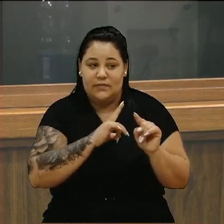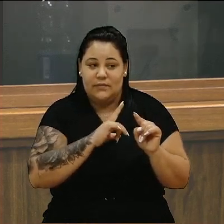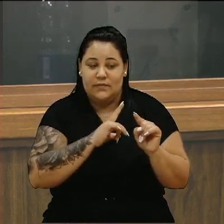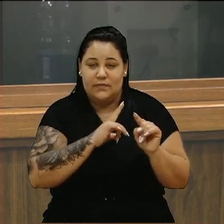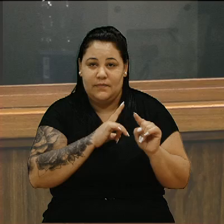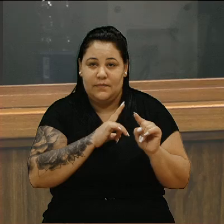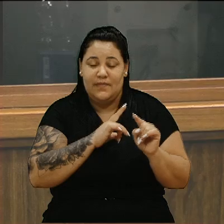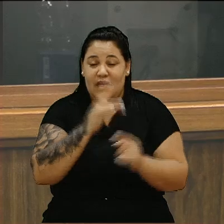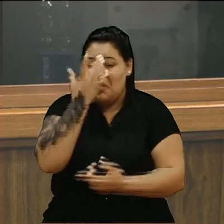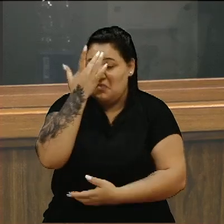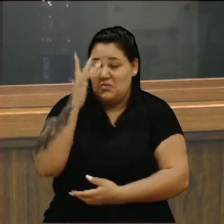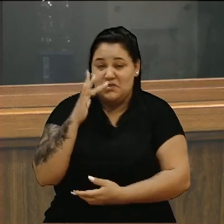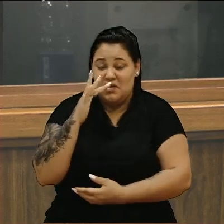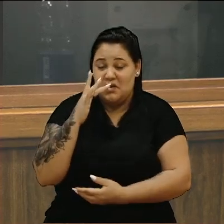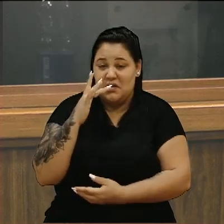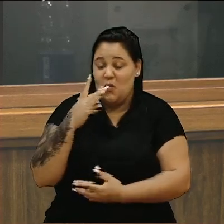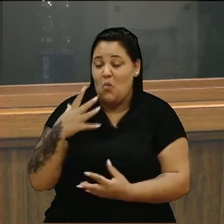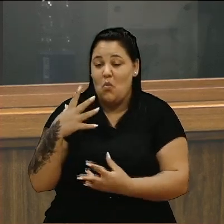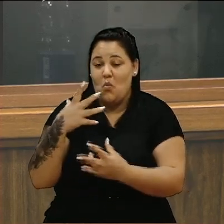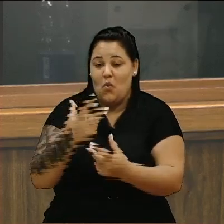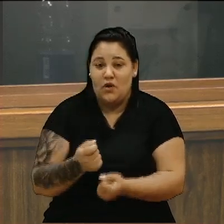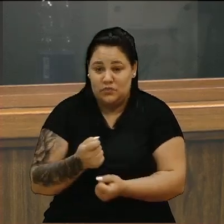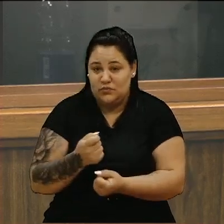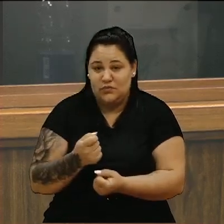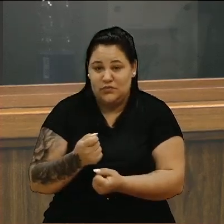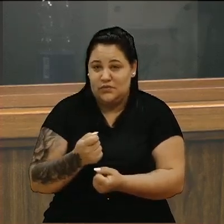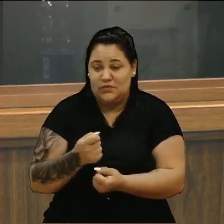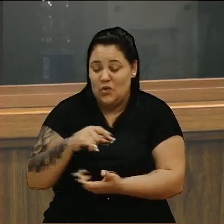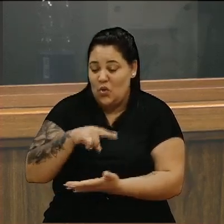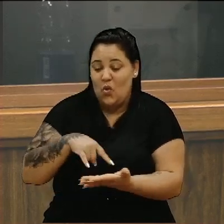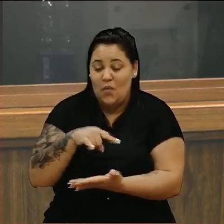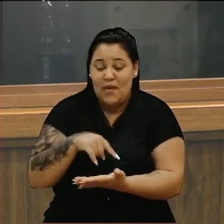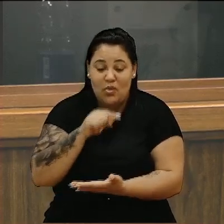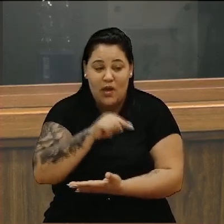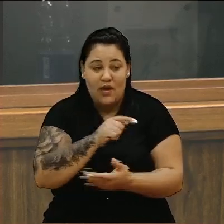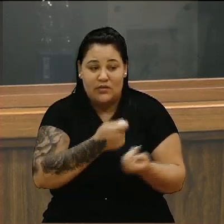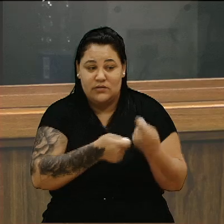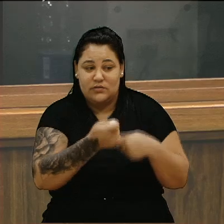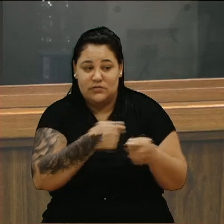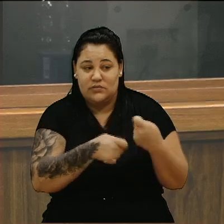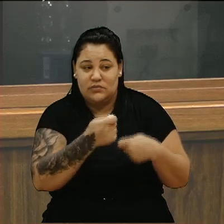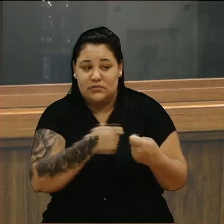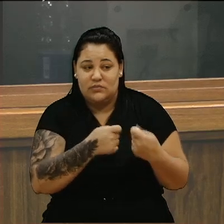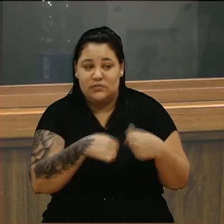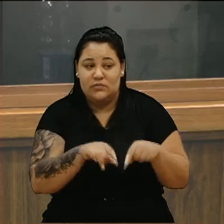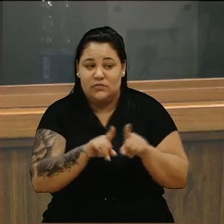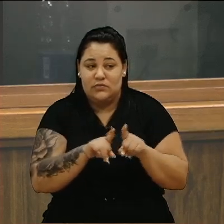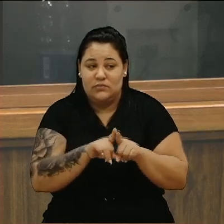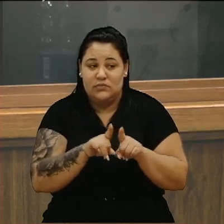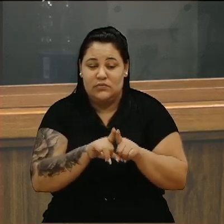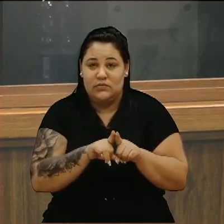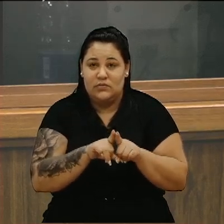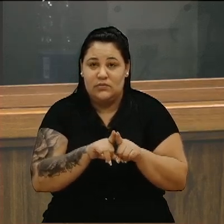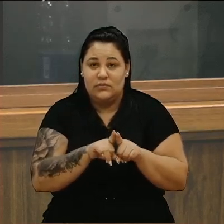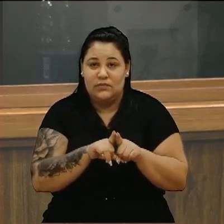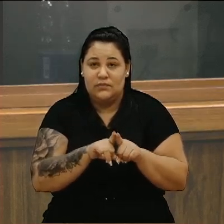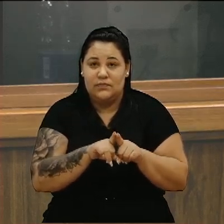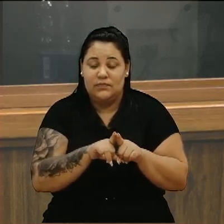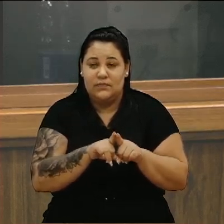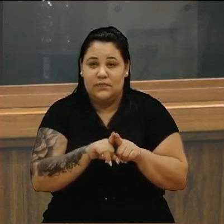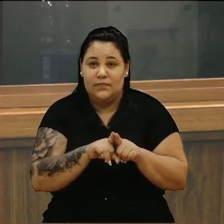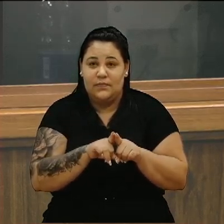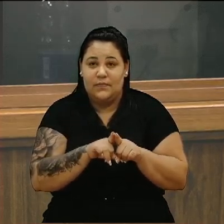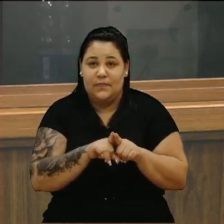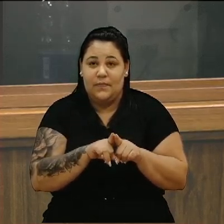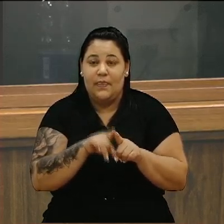sei quantos títulos que esta administração entregou para as pessoas em áreas regularizadas e